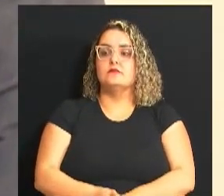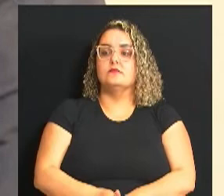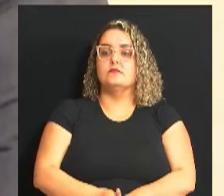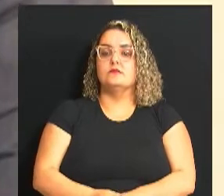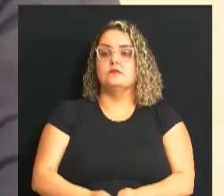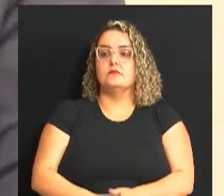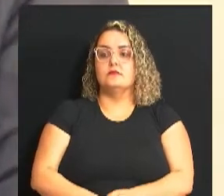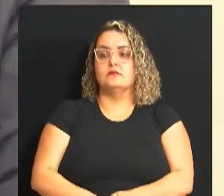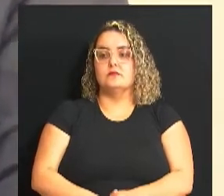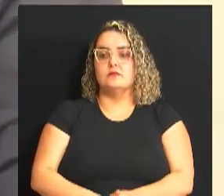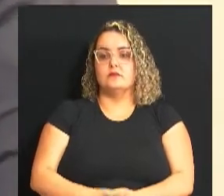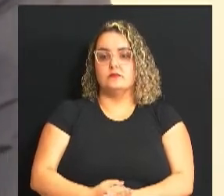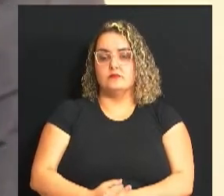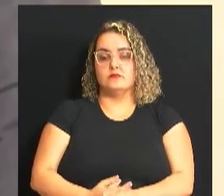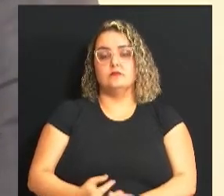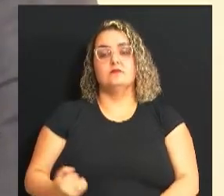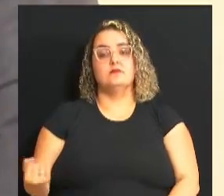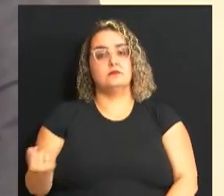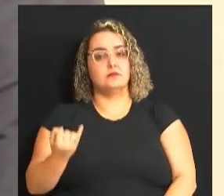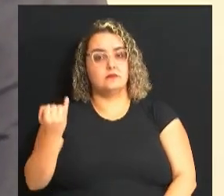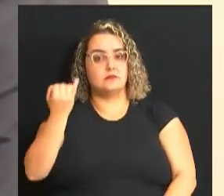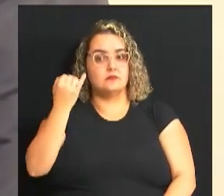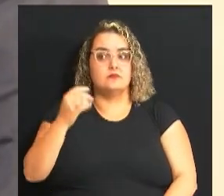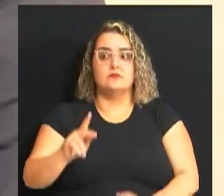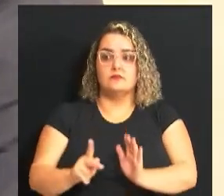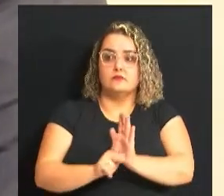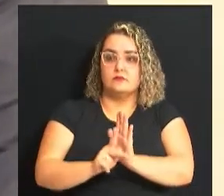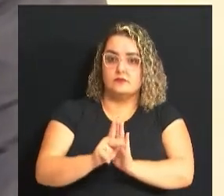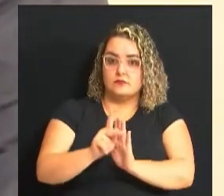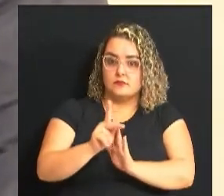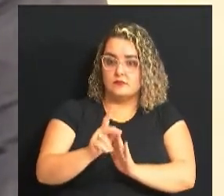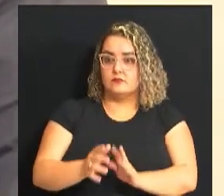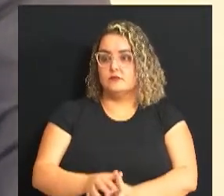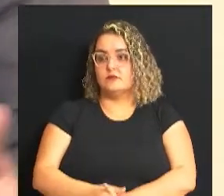Tendo em vista a importância do projeto,